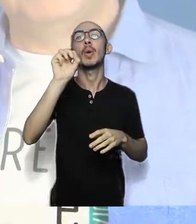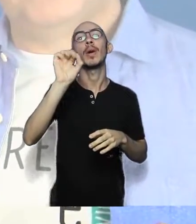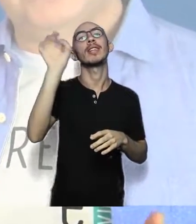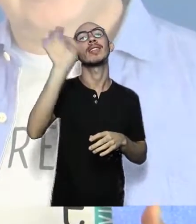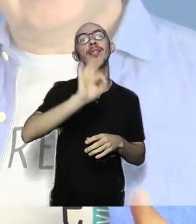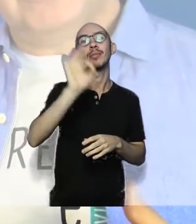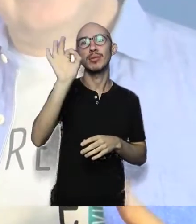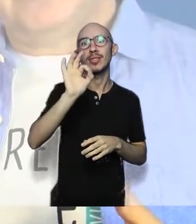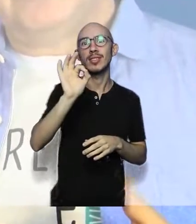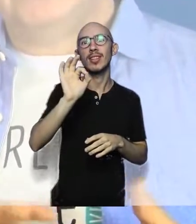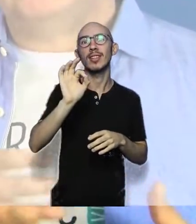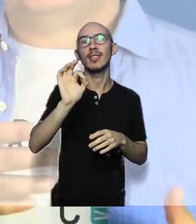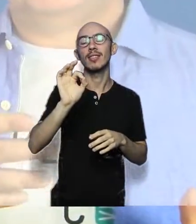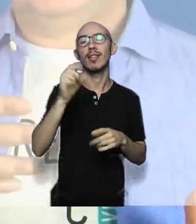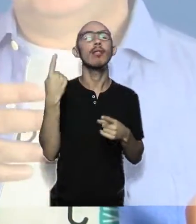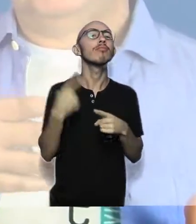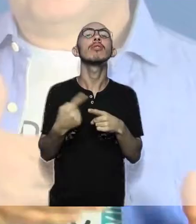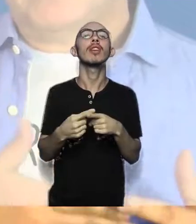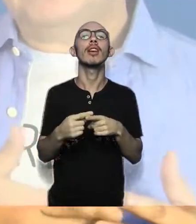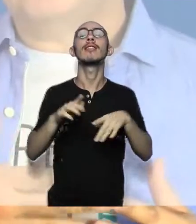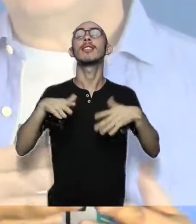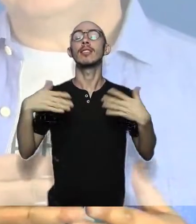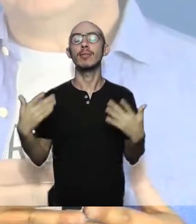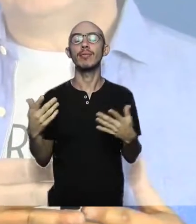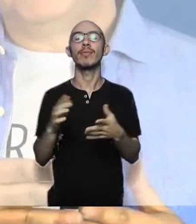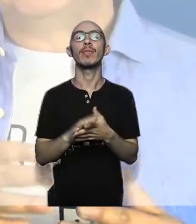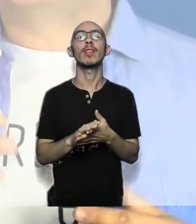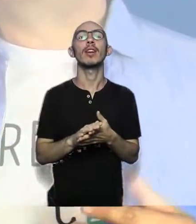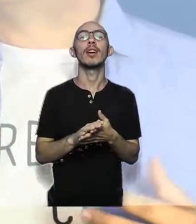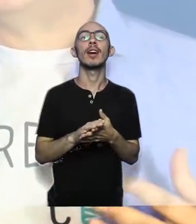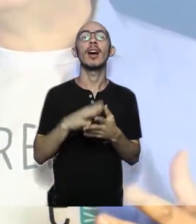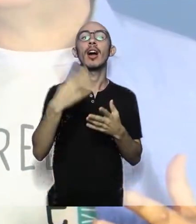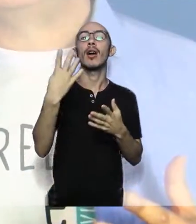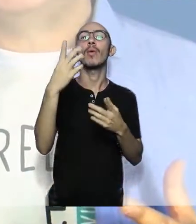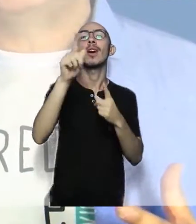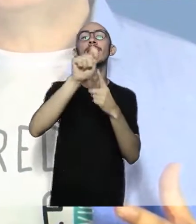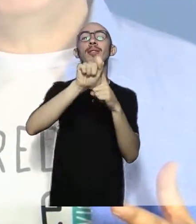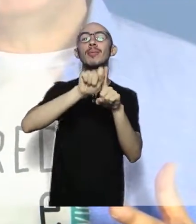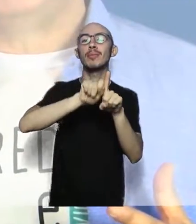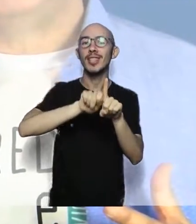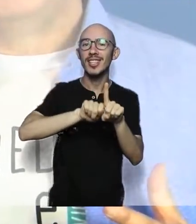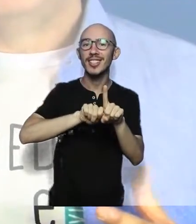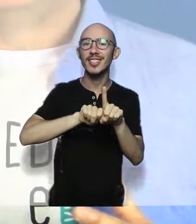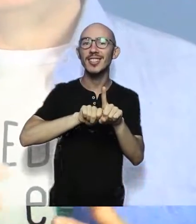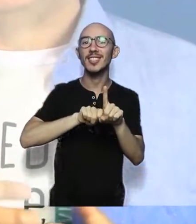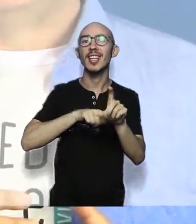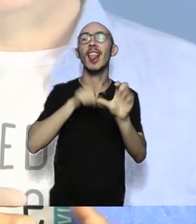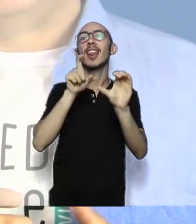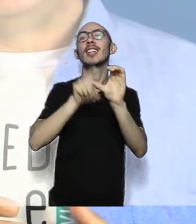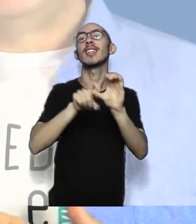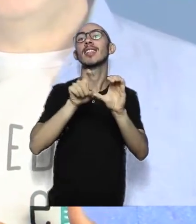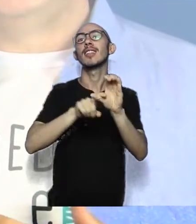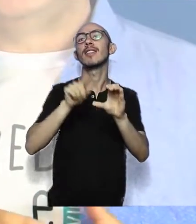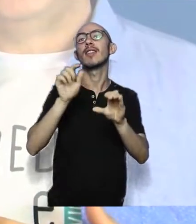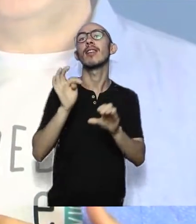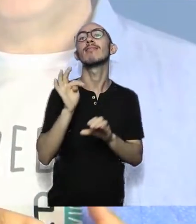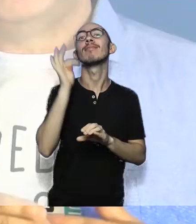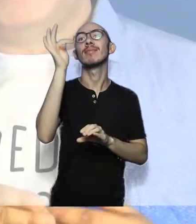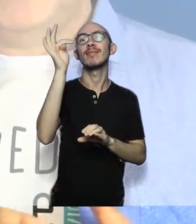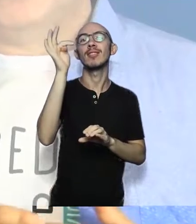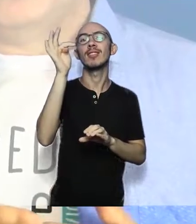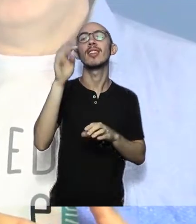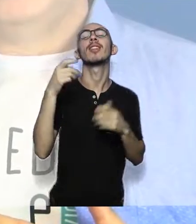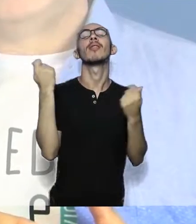Porque nós já projetamos, né, os 4 meses de gasto com base no certo orçamento, o que significa que nós